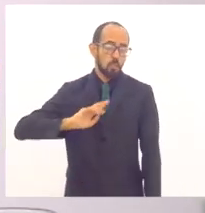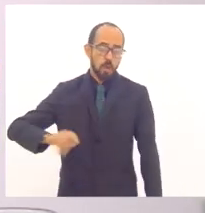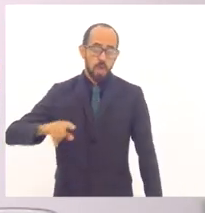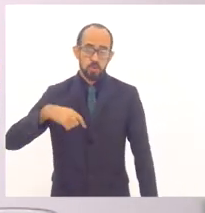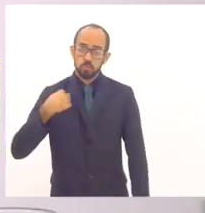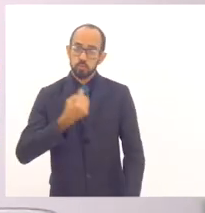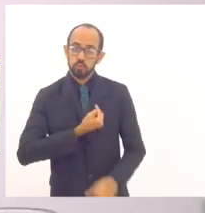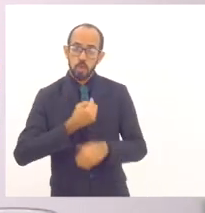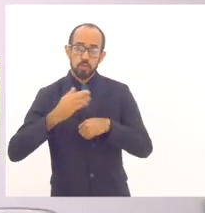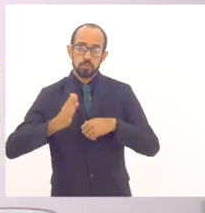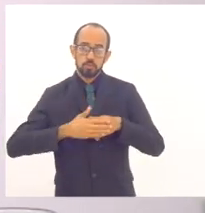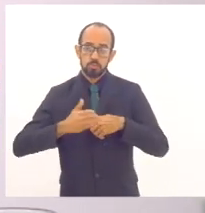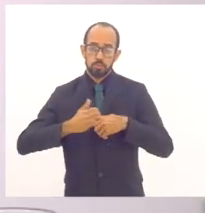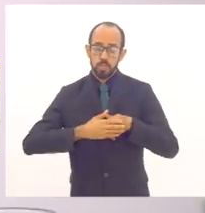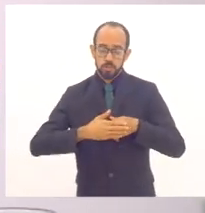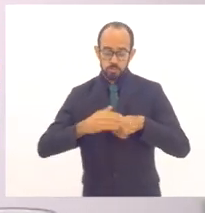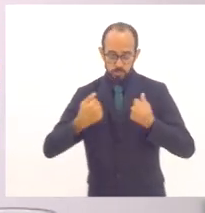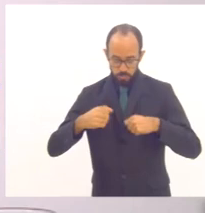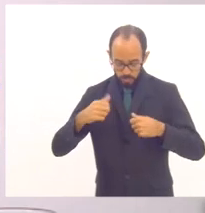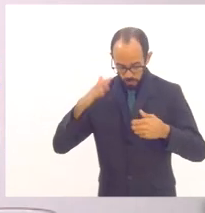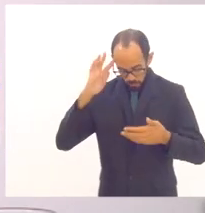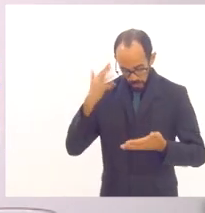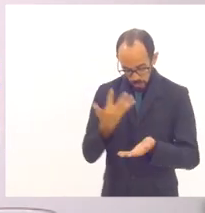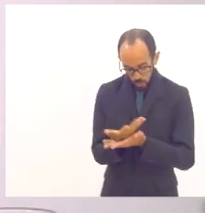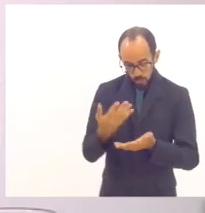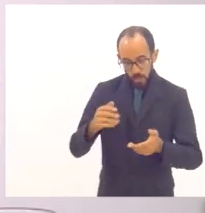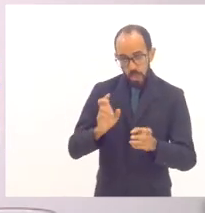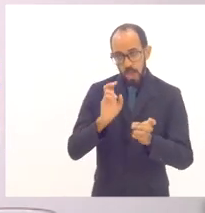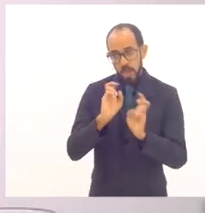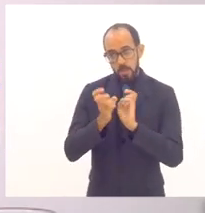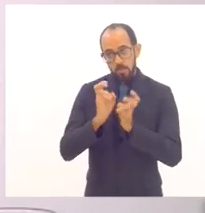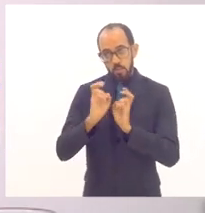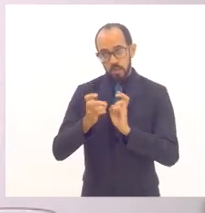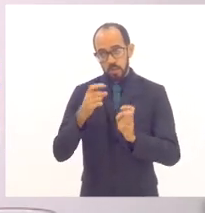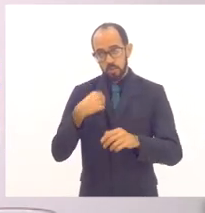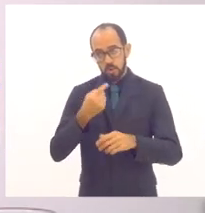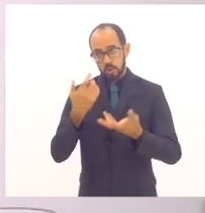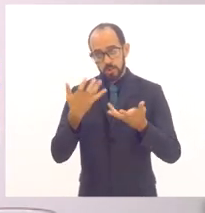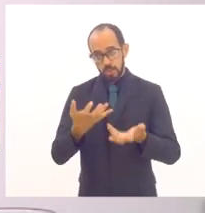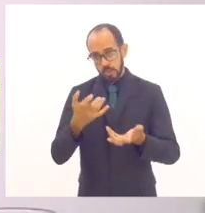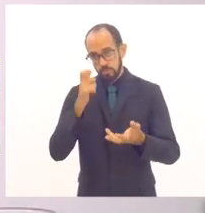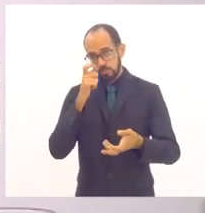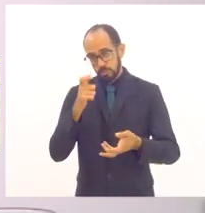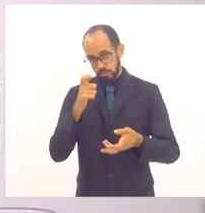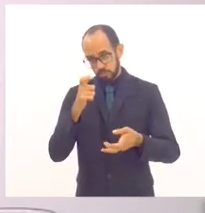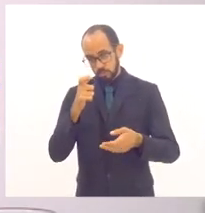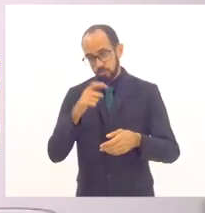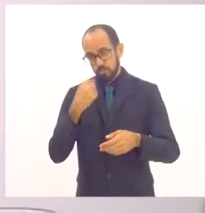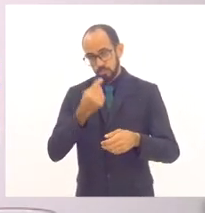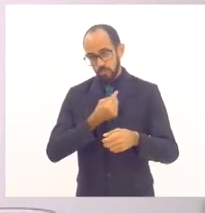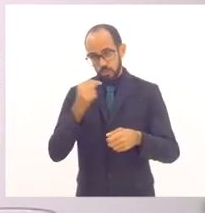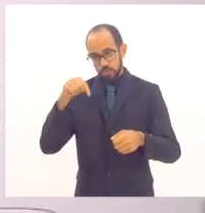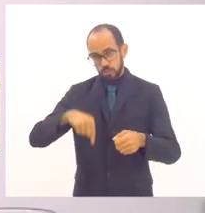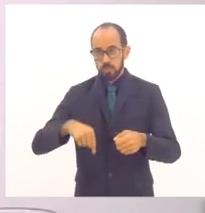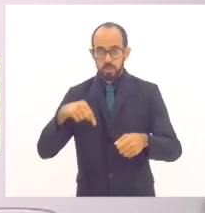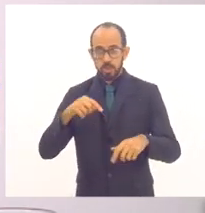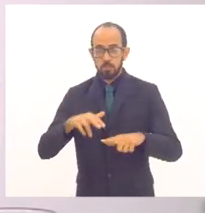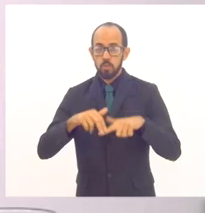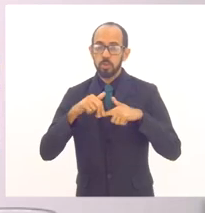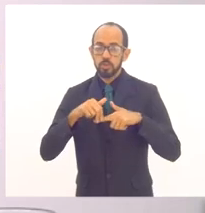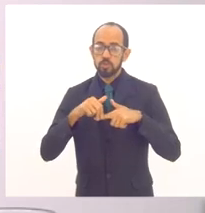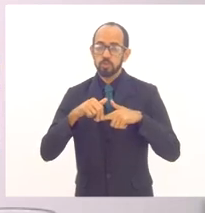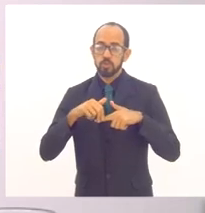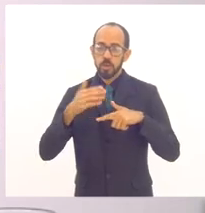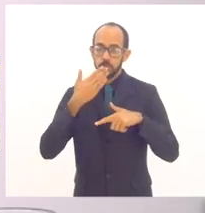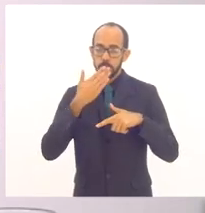nós. Nós precisamos decidir a capoeira que a gente quer. E hoje a gente está aqui para isso. E eu